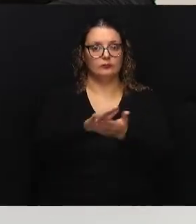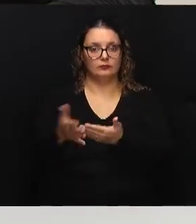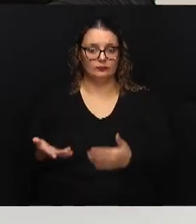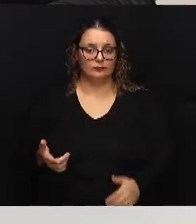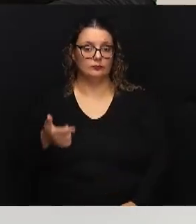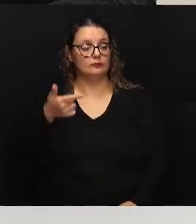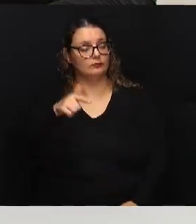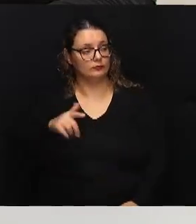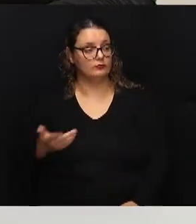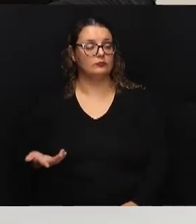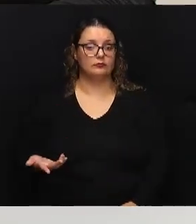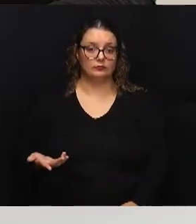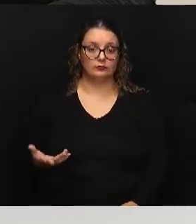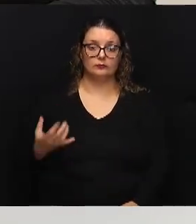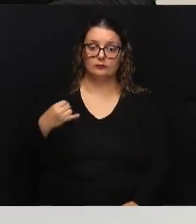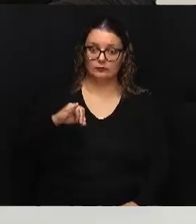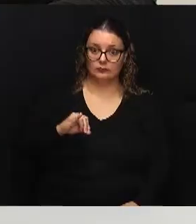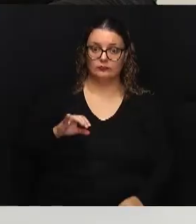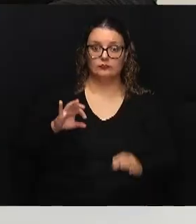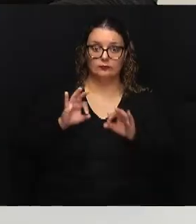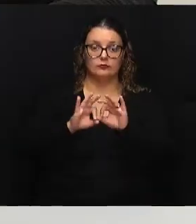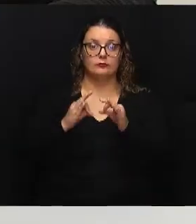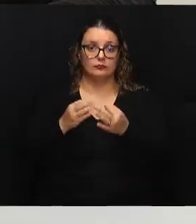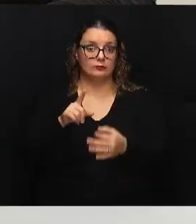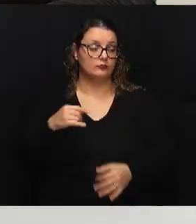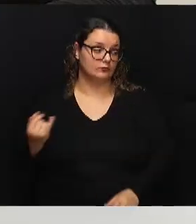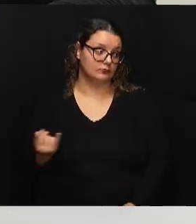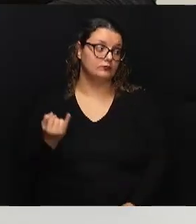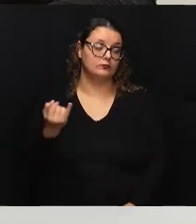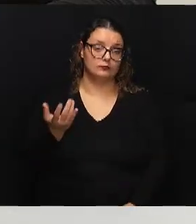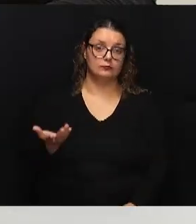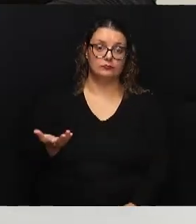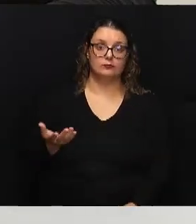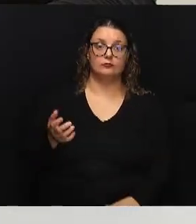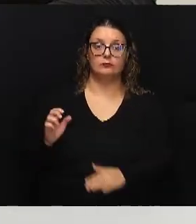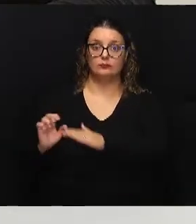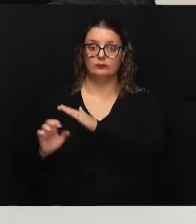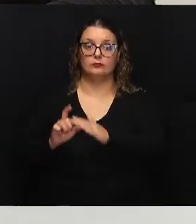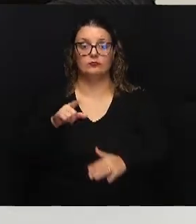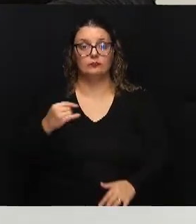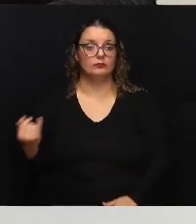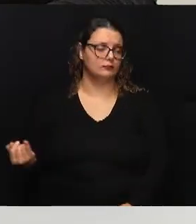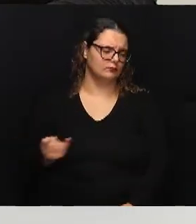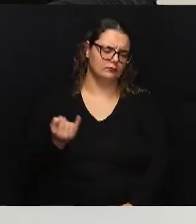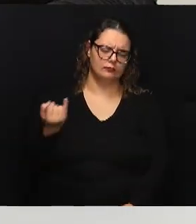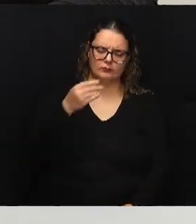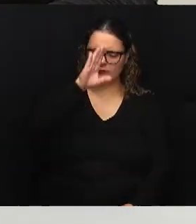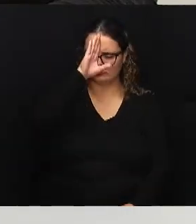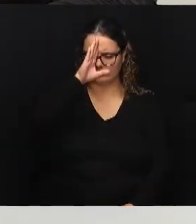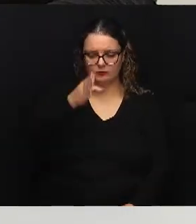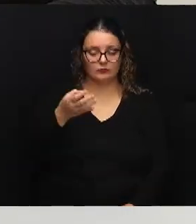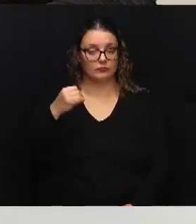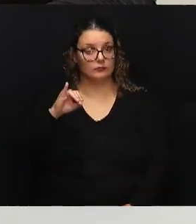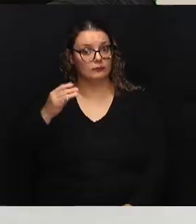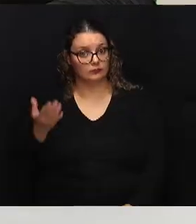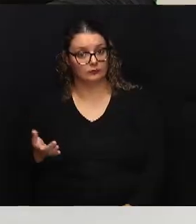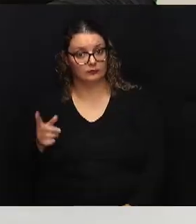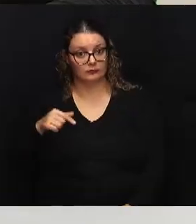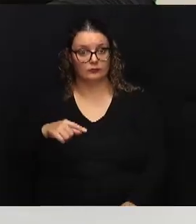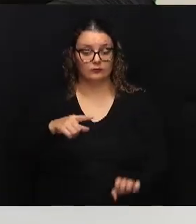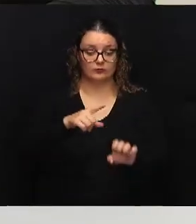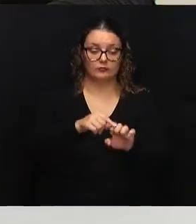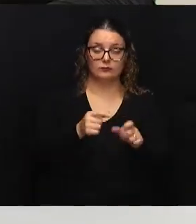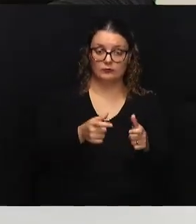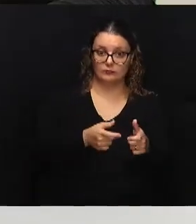novo, se isso para as famílias é importante, para as empresas é fundamental. Então, se você é um